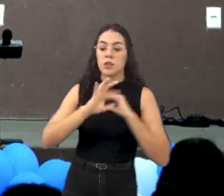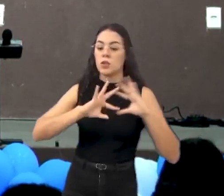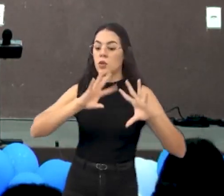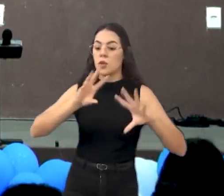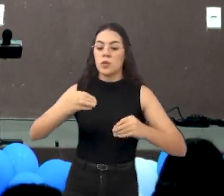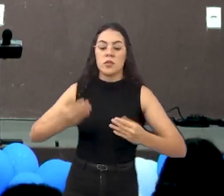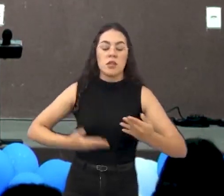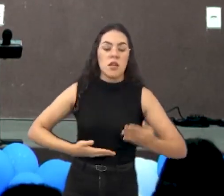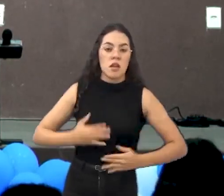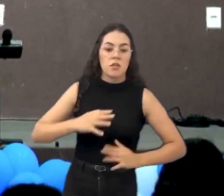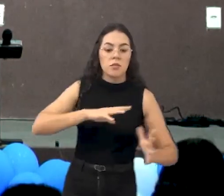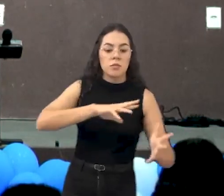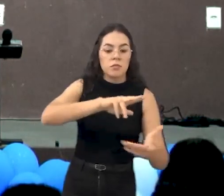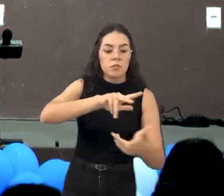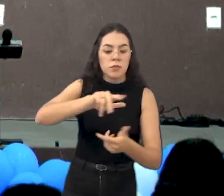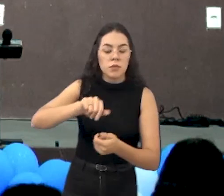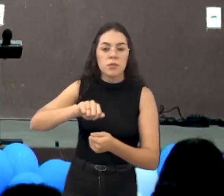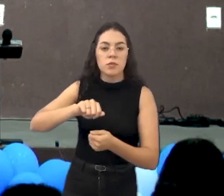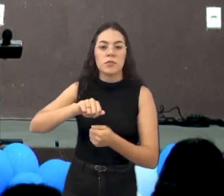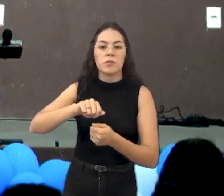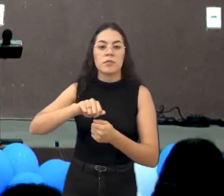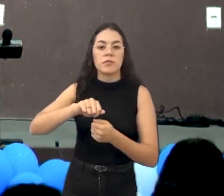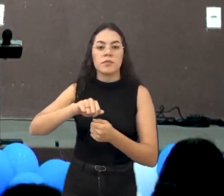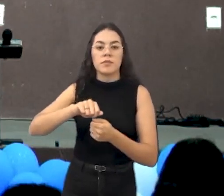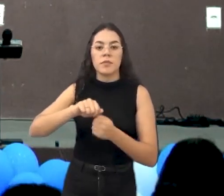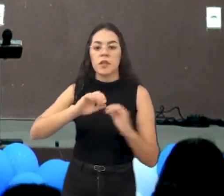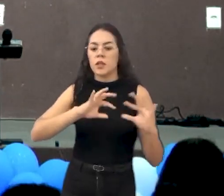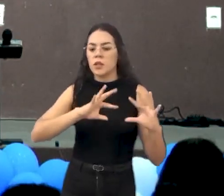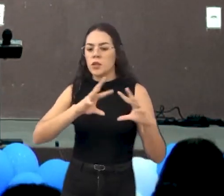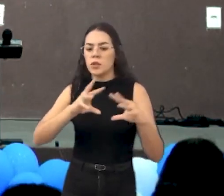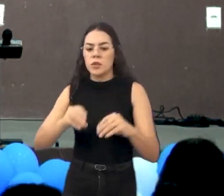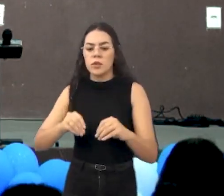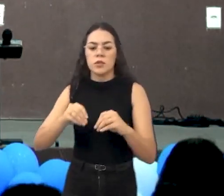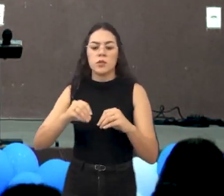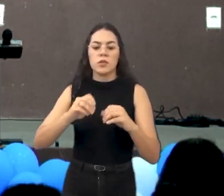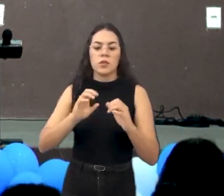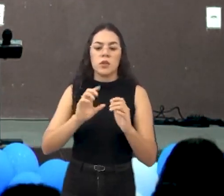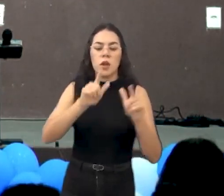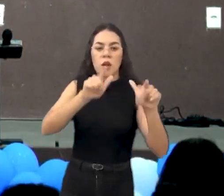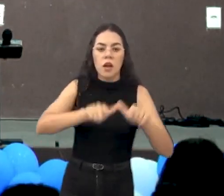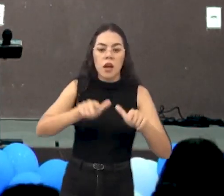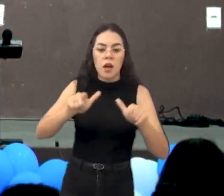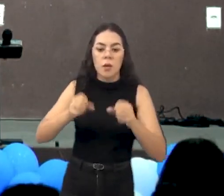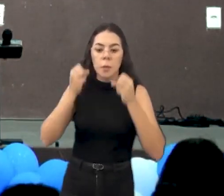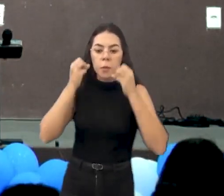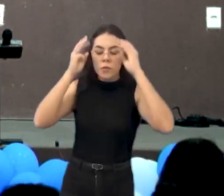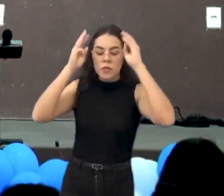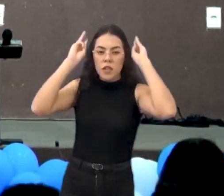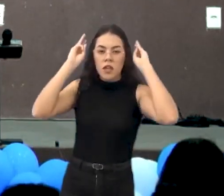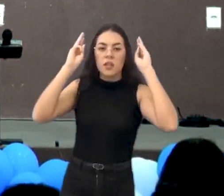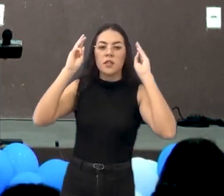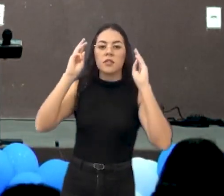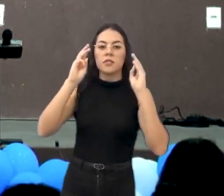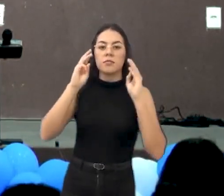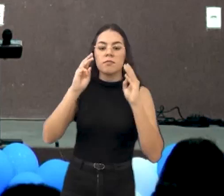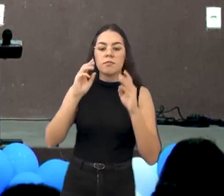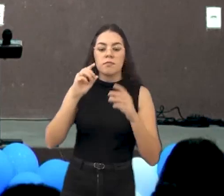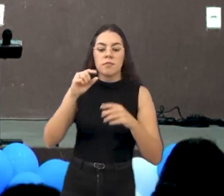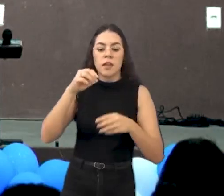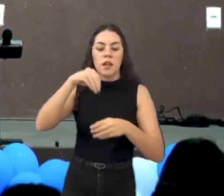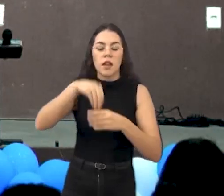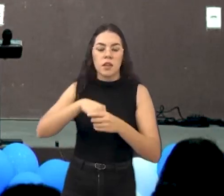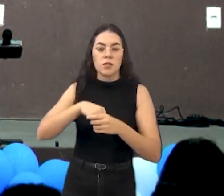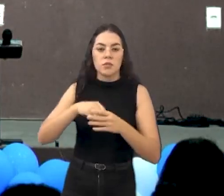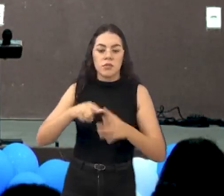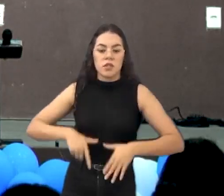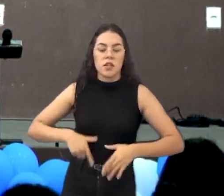toda a sua terra, e em toda a mão forte, e em todo o grande espanto que praticou Moisés aos olhos de Israel.